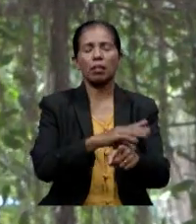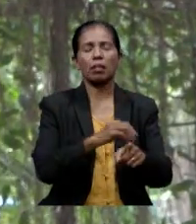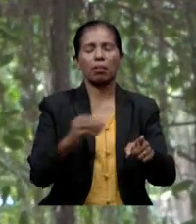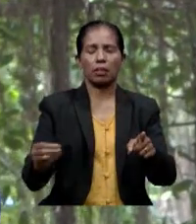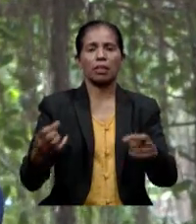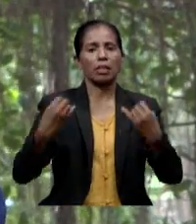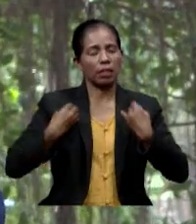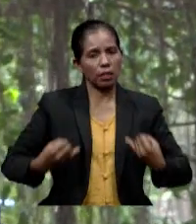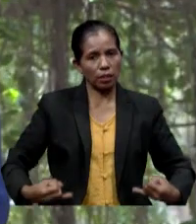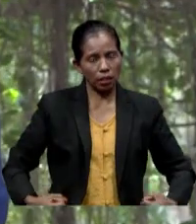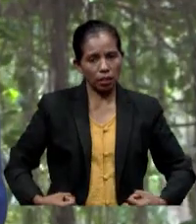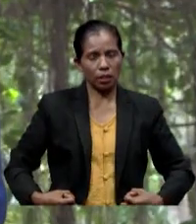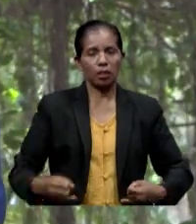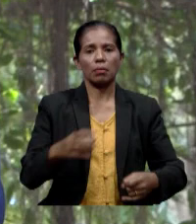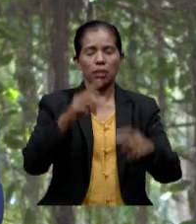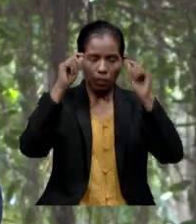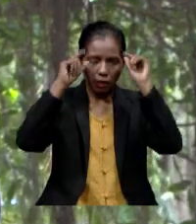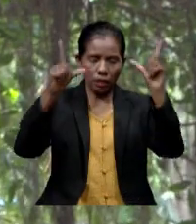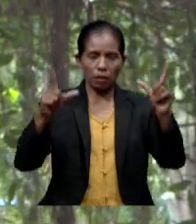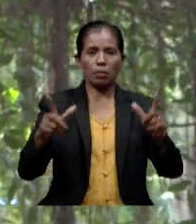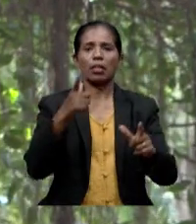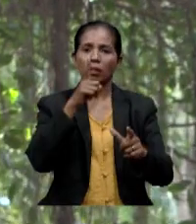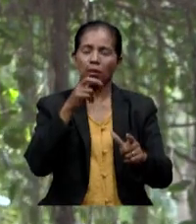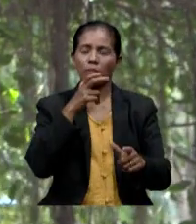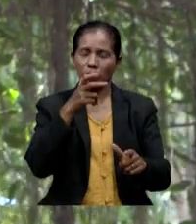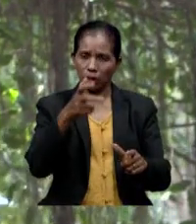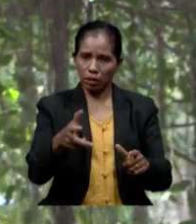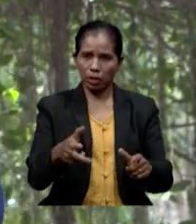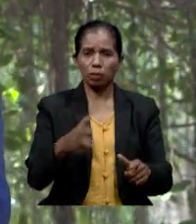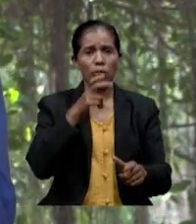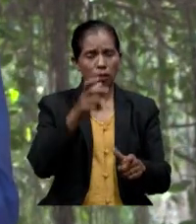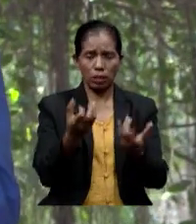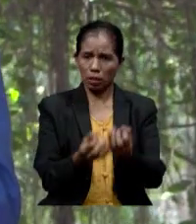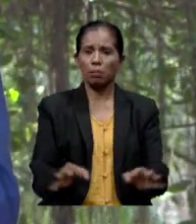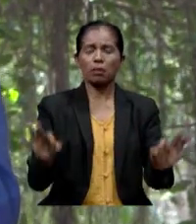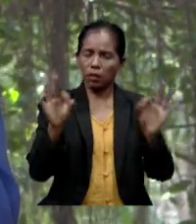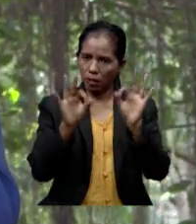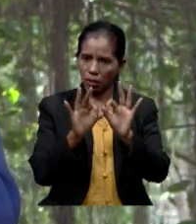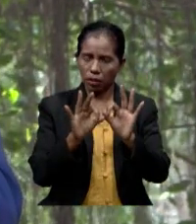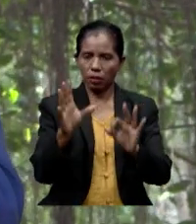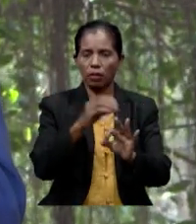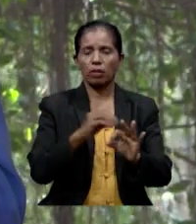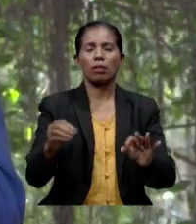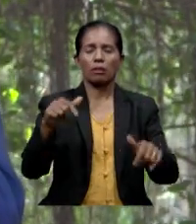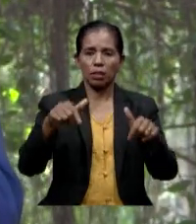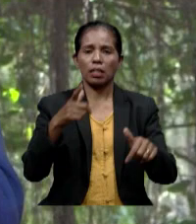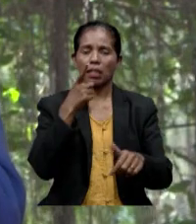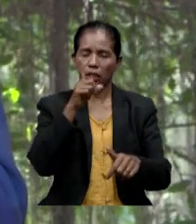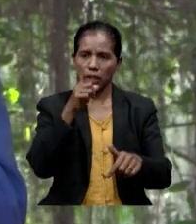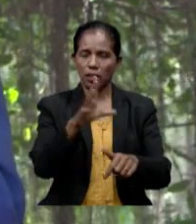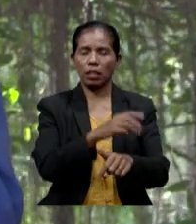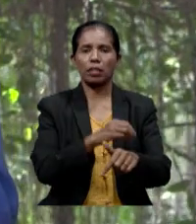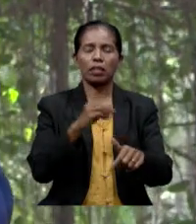específica à nação timorense. E é por isso que é muito importante que este ensino da língua